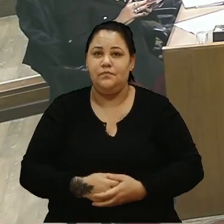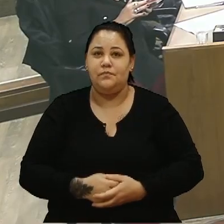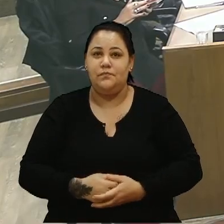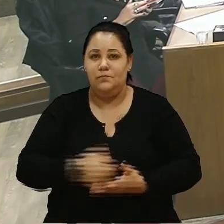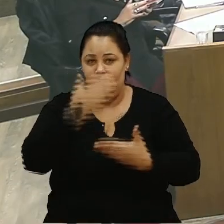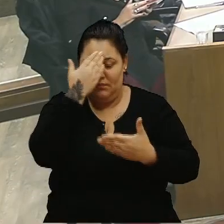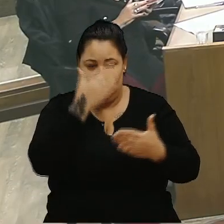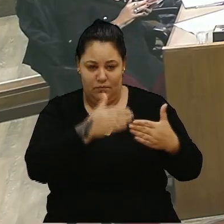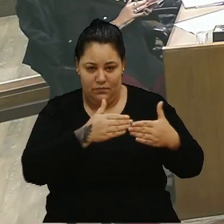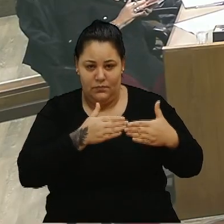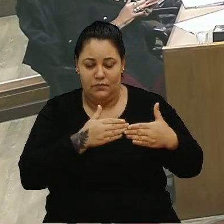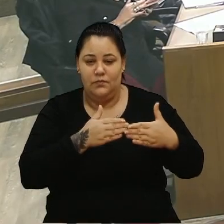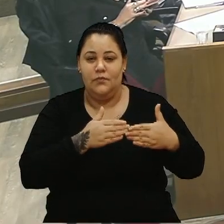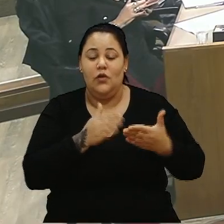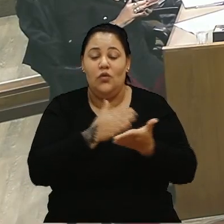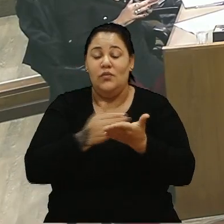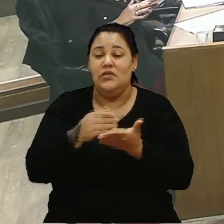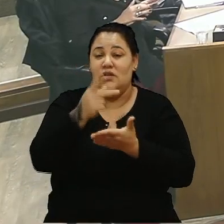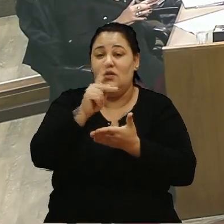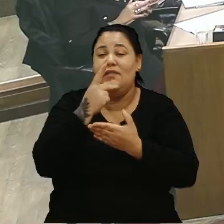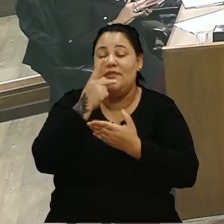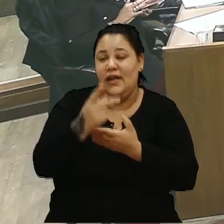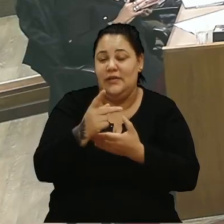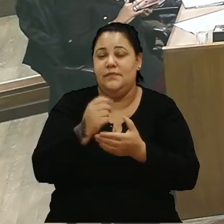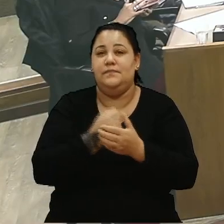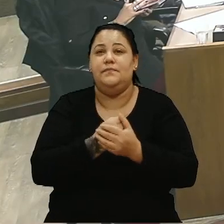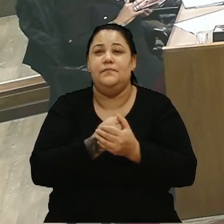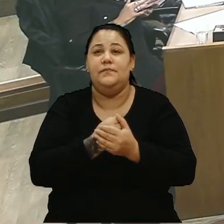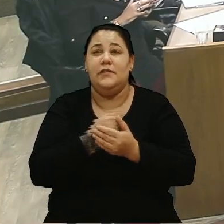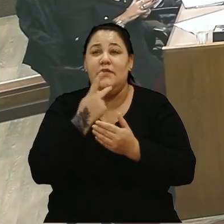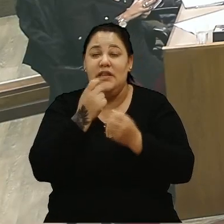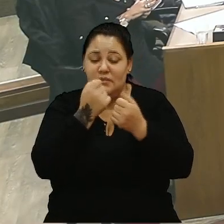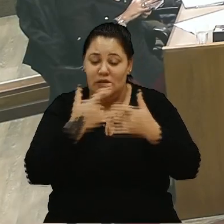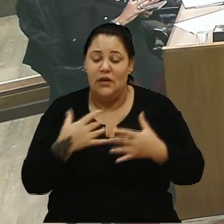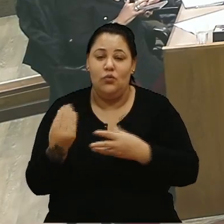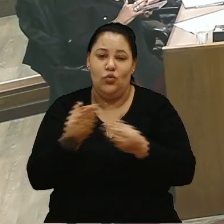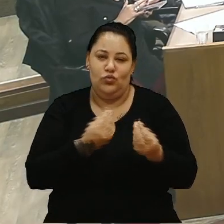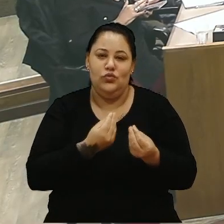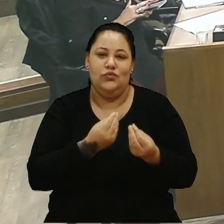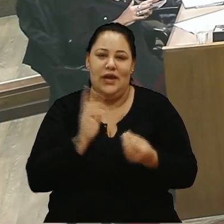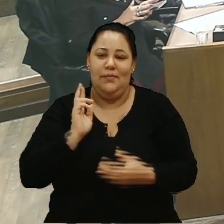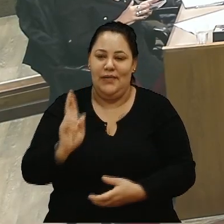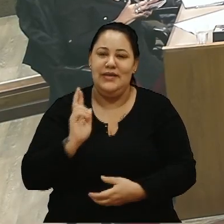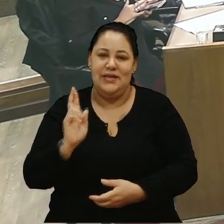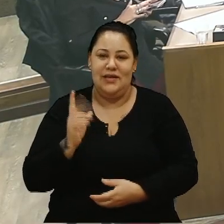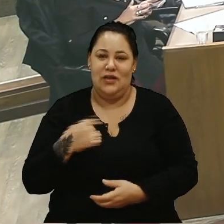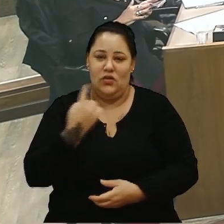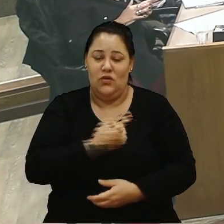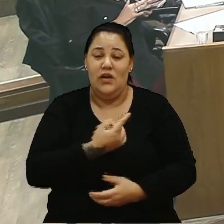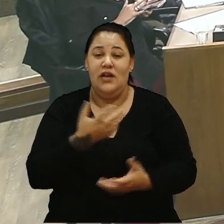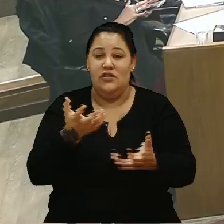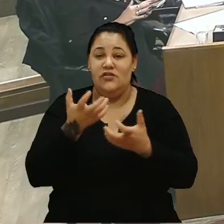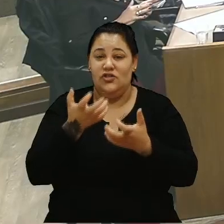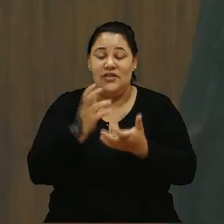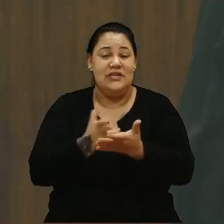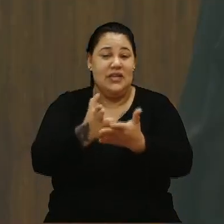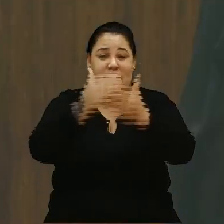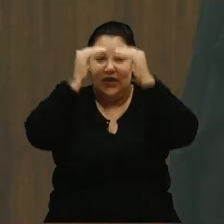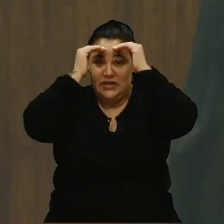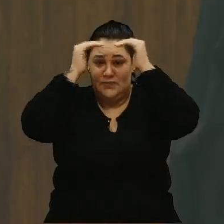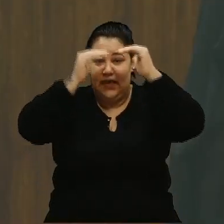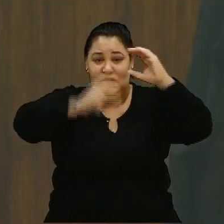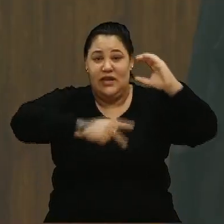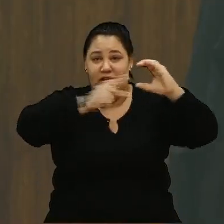Cumprimentar a senhora. O início da sua fala diz muito do que nós somos aqui. queremos sempre respeito na Câmara,